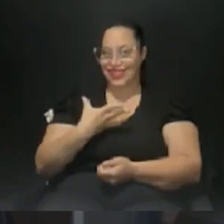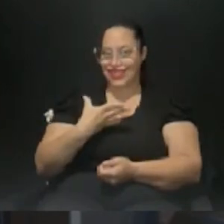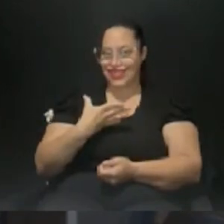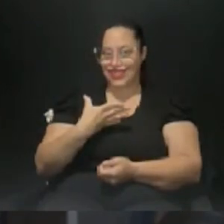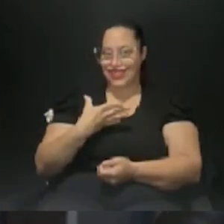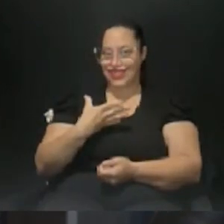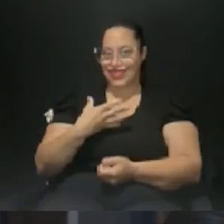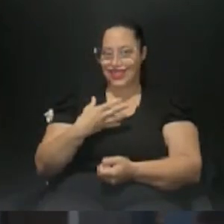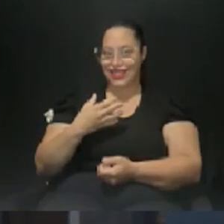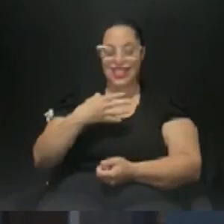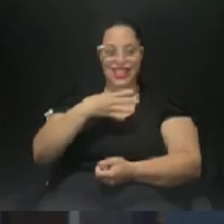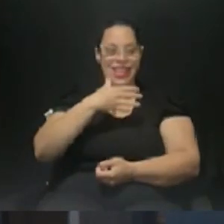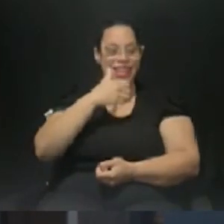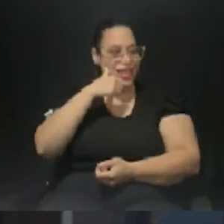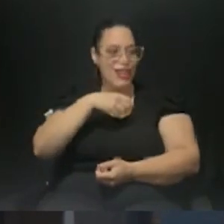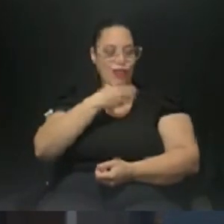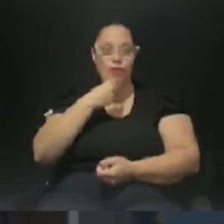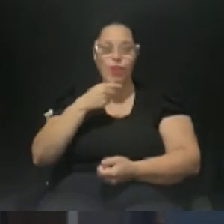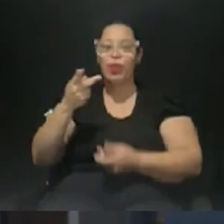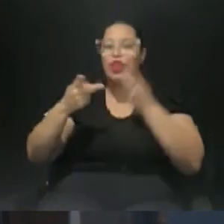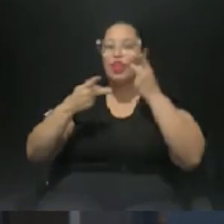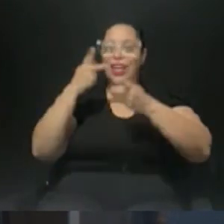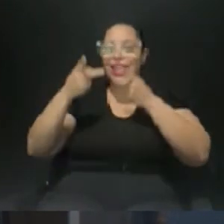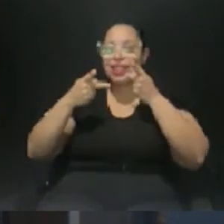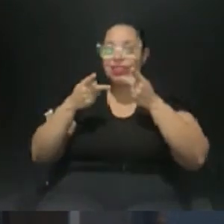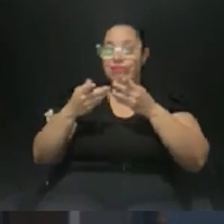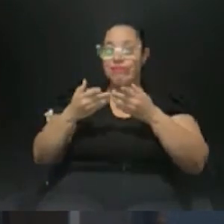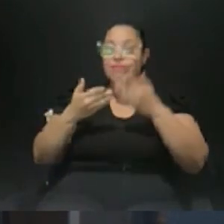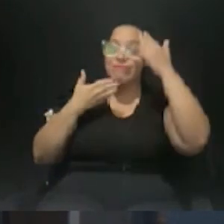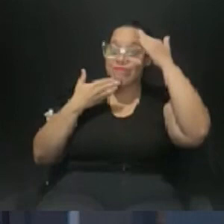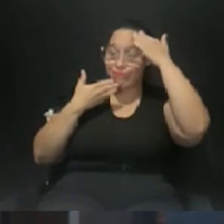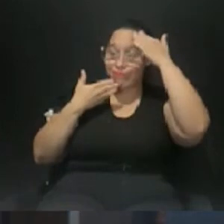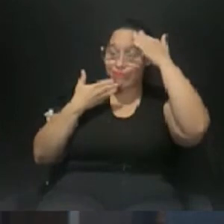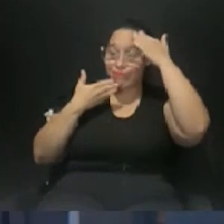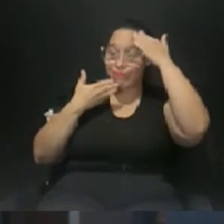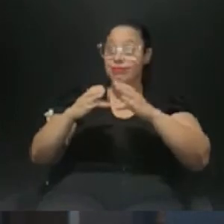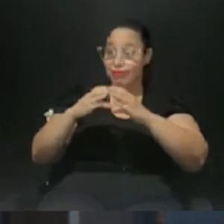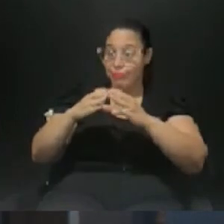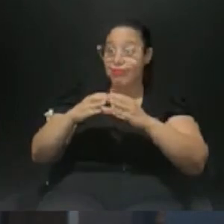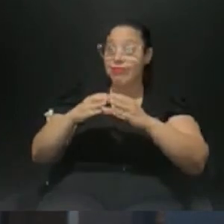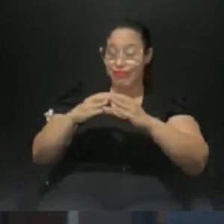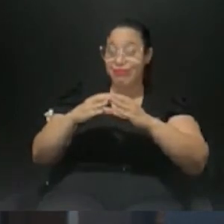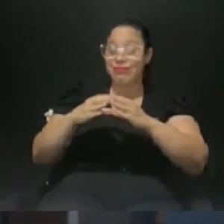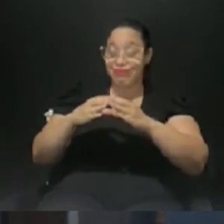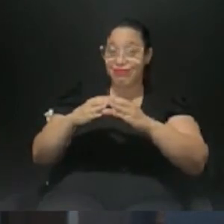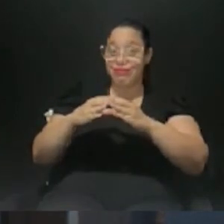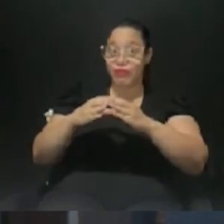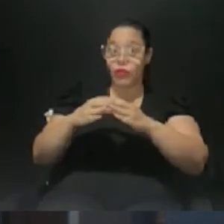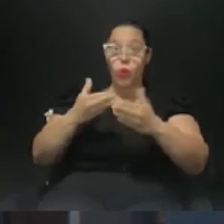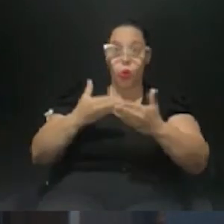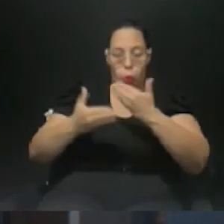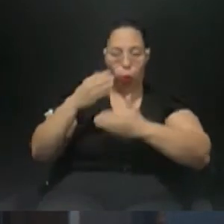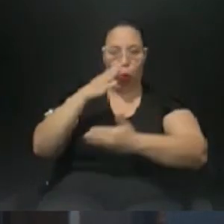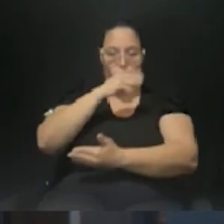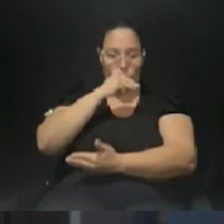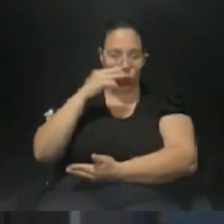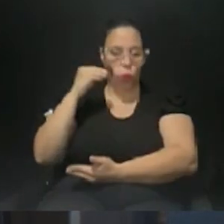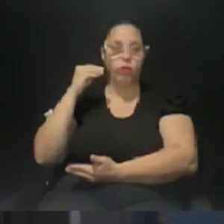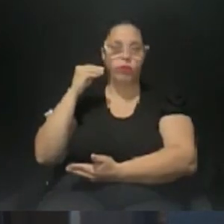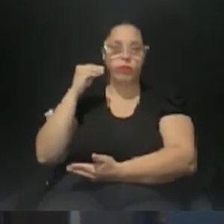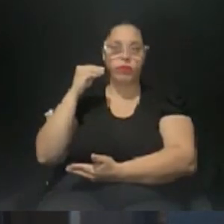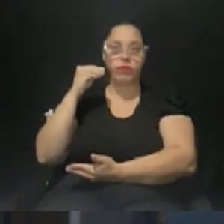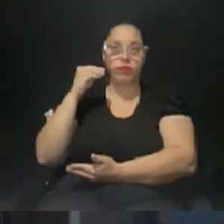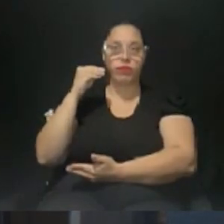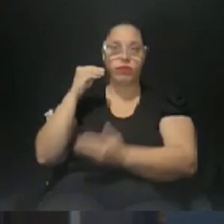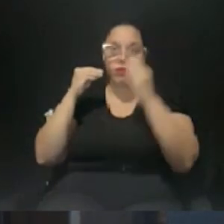aí, colaboradores em si. Não foi fácil, né, esses 20 anos aí de bar, o comecinho, a senhora lembra?